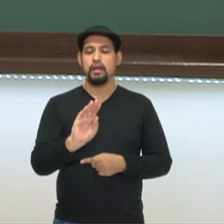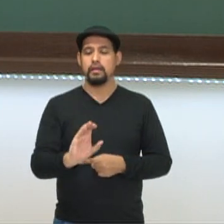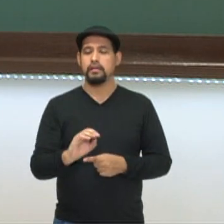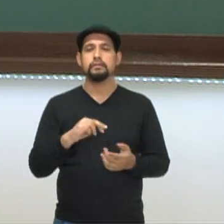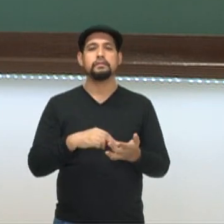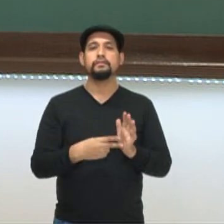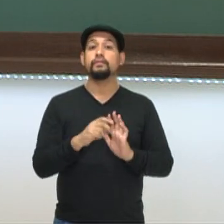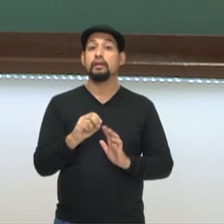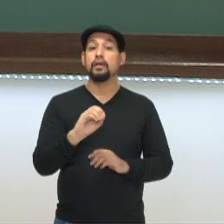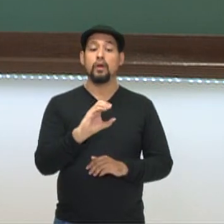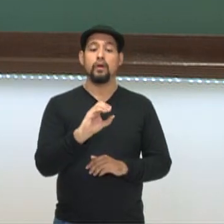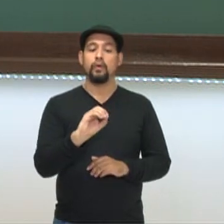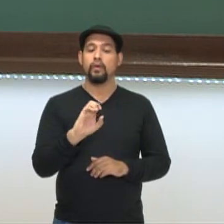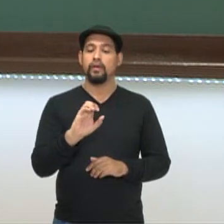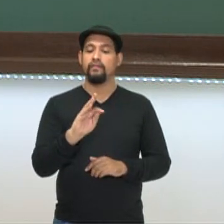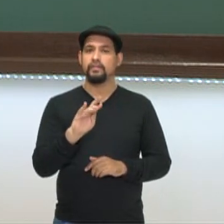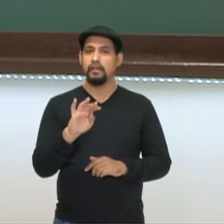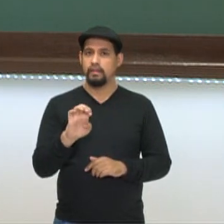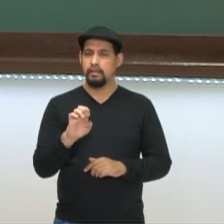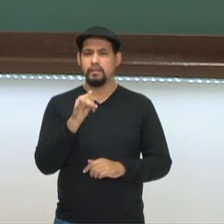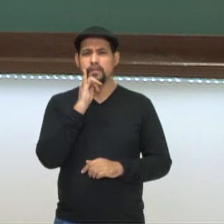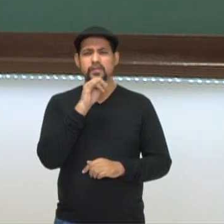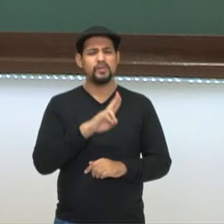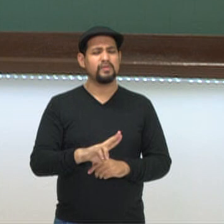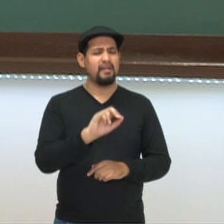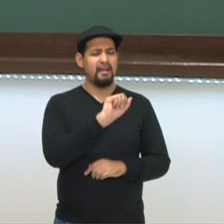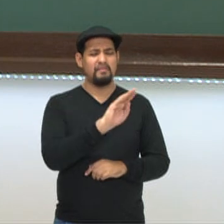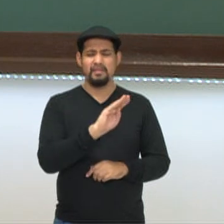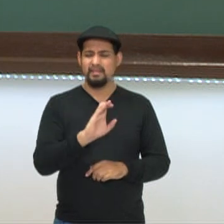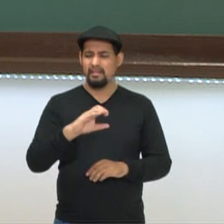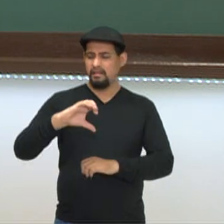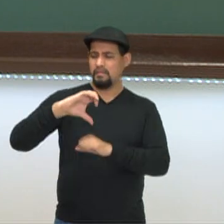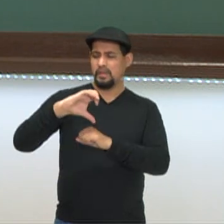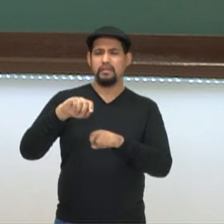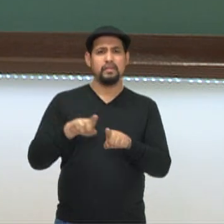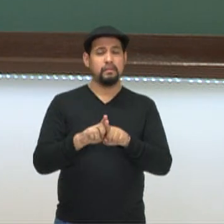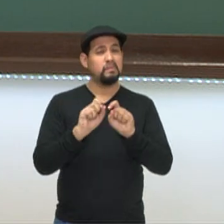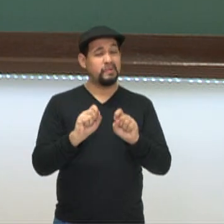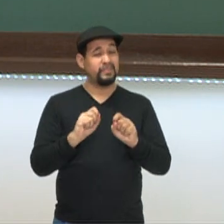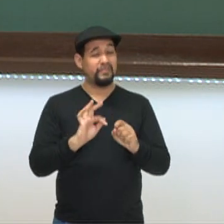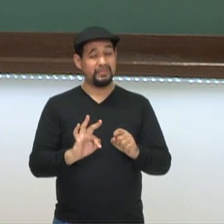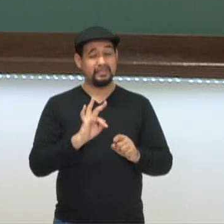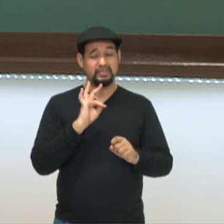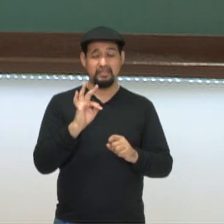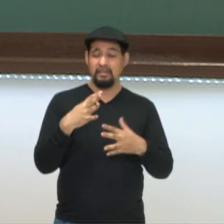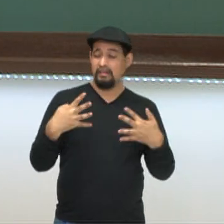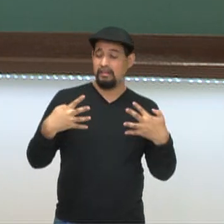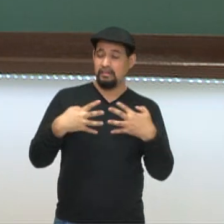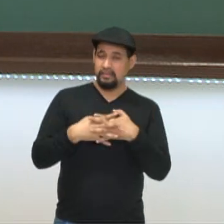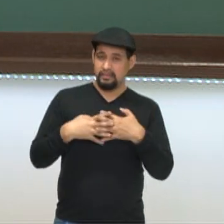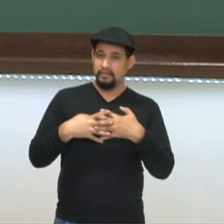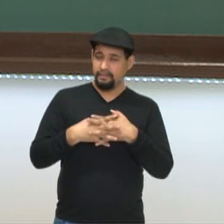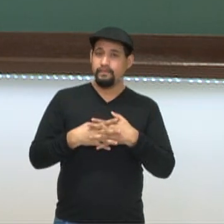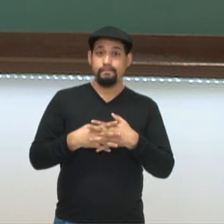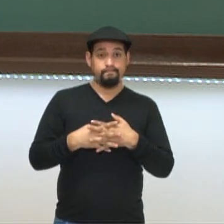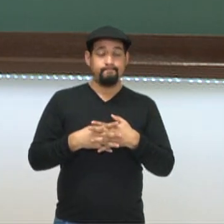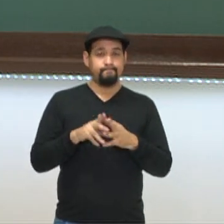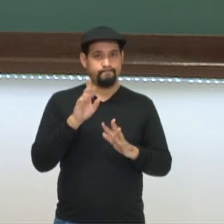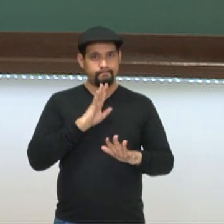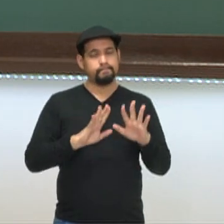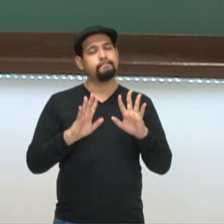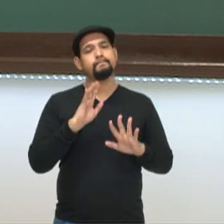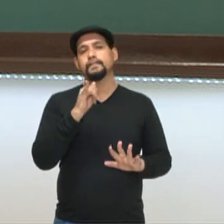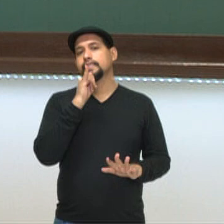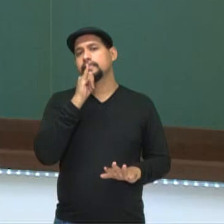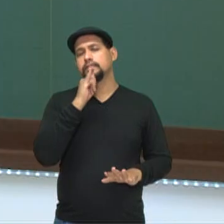coeficientes. Então, se você usa a, b ou c como incógnita, pode ser que você venha se confundir nesse primeiro momento, tá bom? Então, vamos